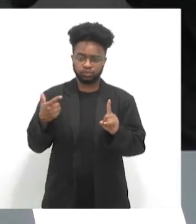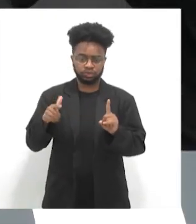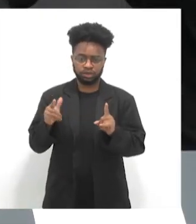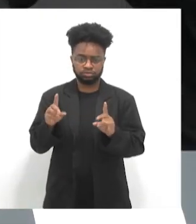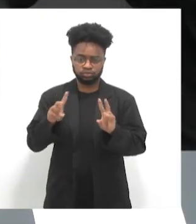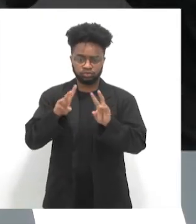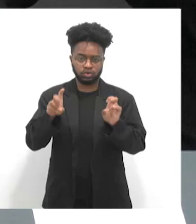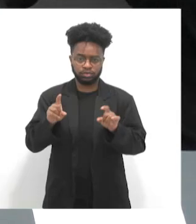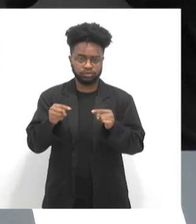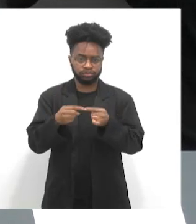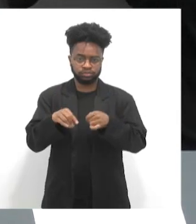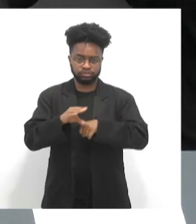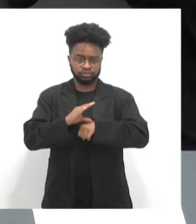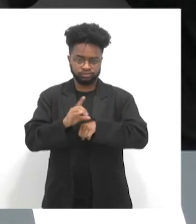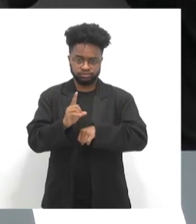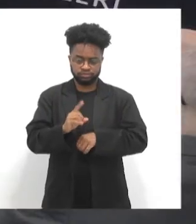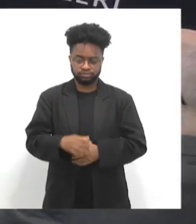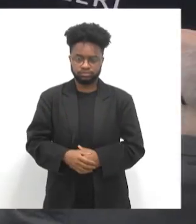constitucionalidade. Né? Presidente,